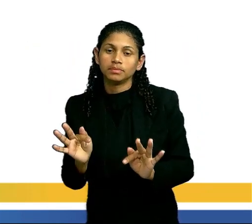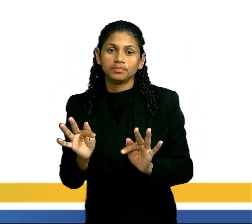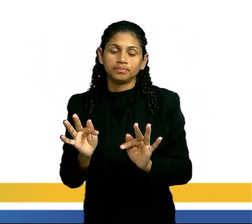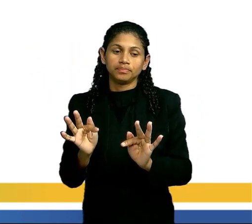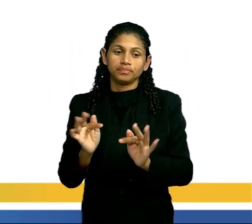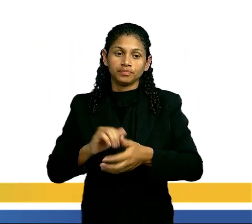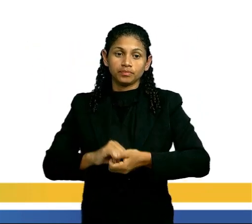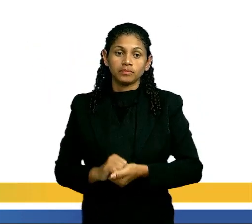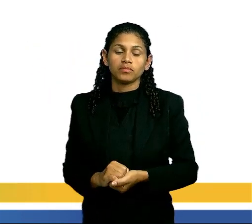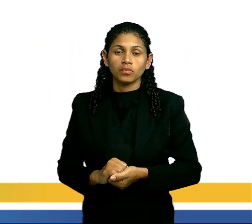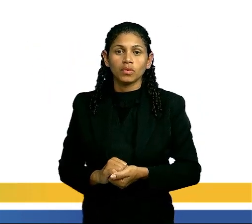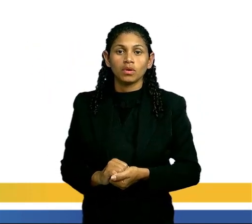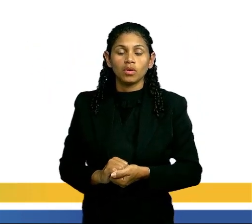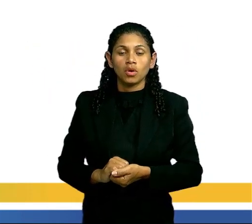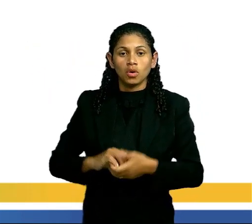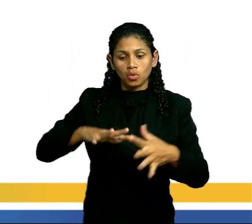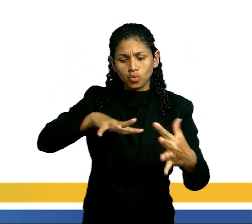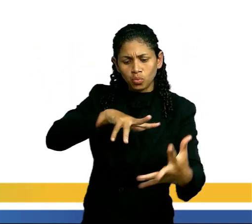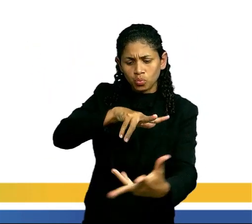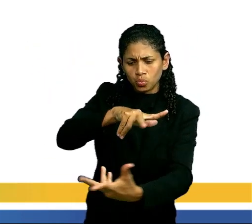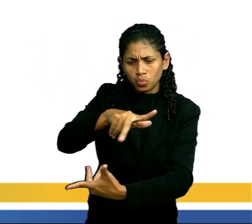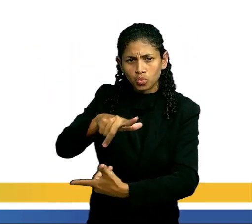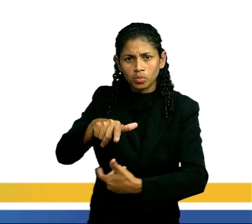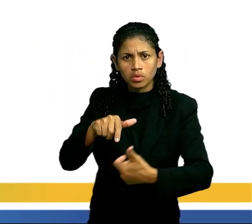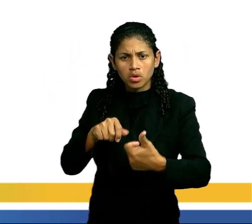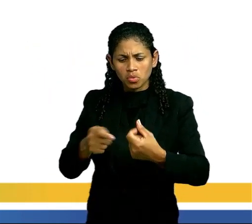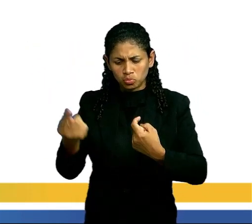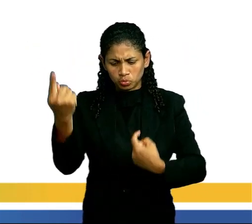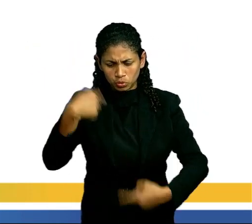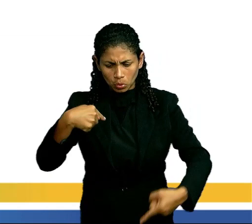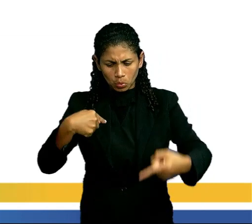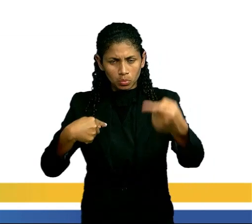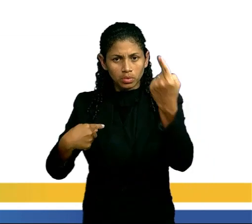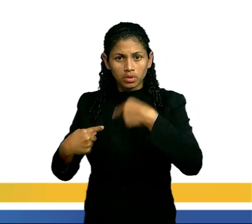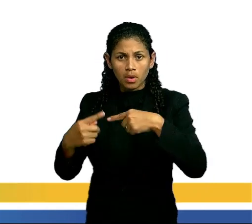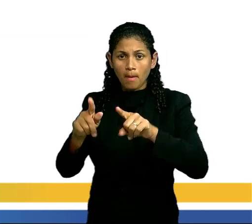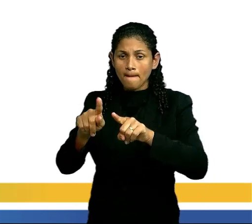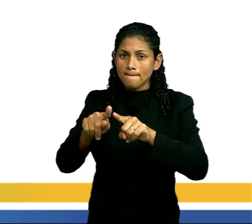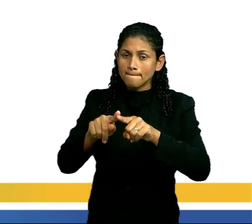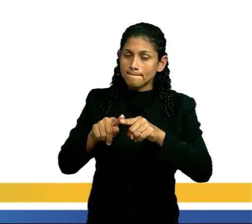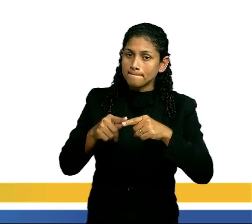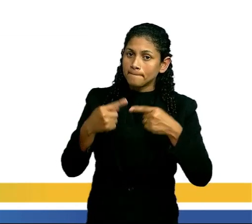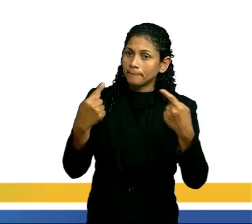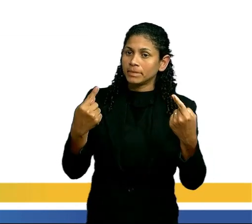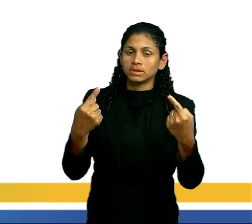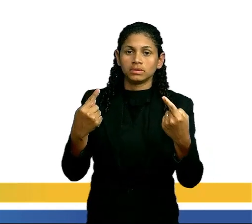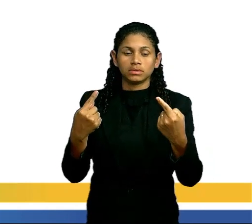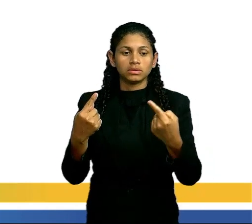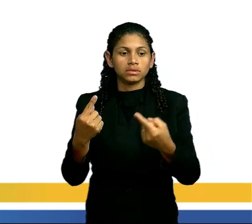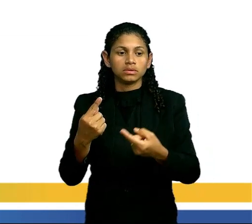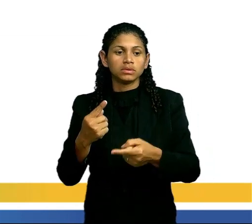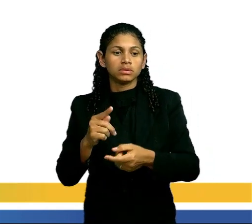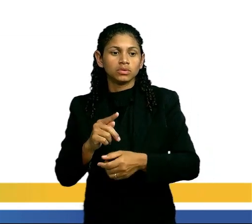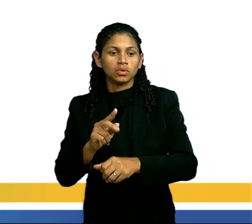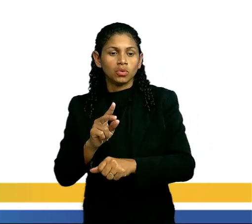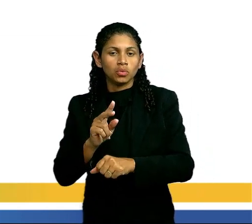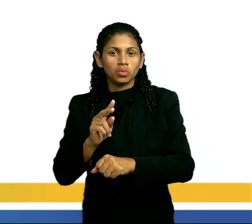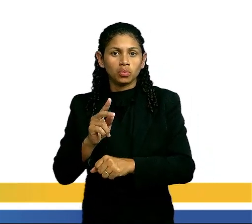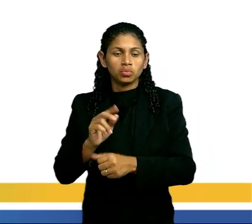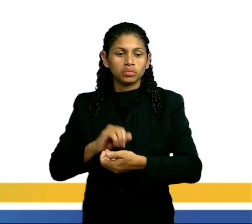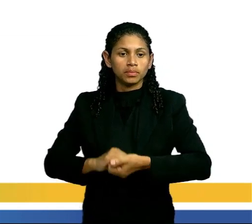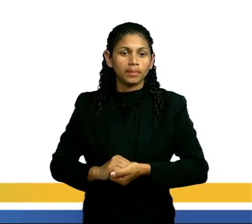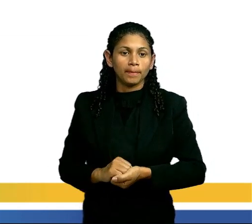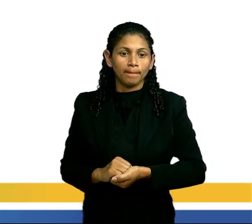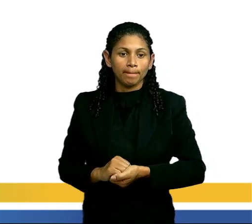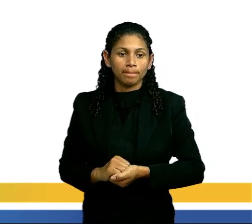e ninguém tem pena, falando sempre mal do meu nome, deixando de saber se eu vou morrer de sede ou se